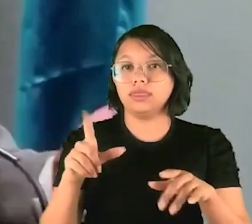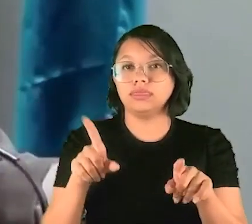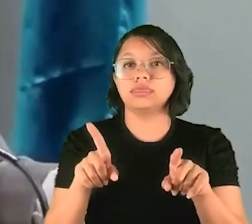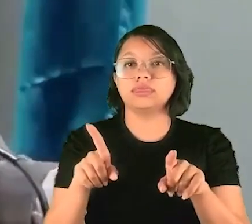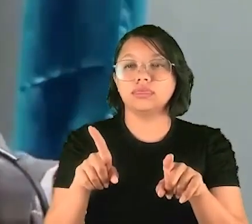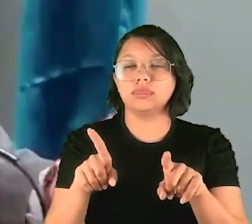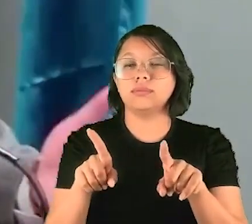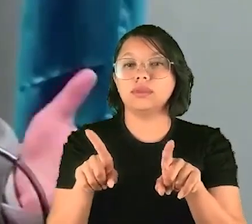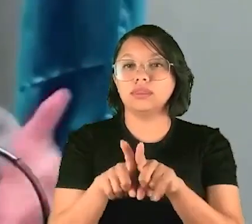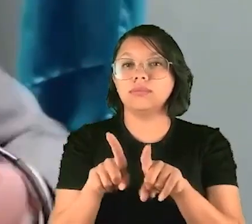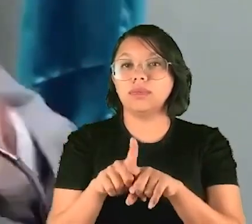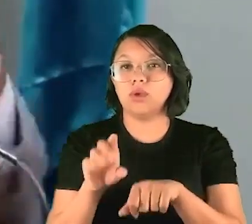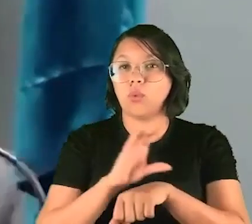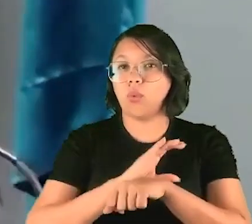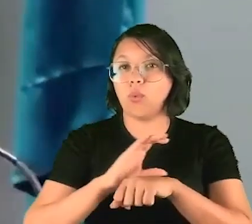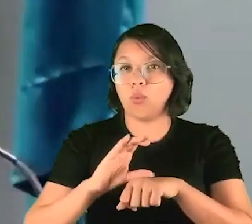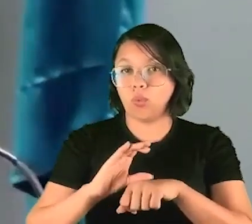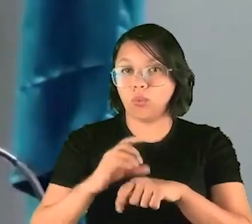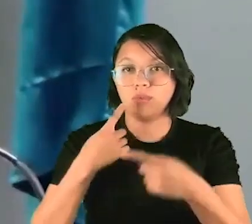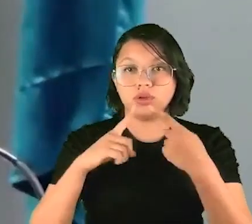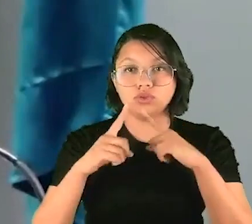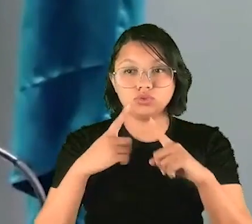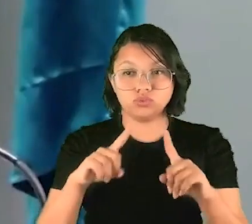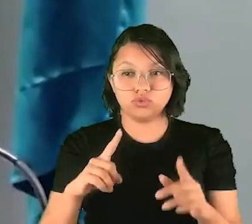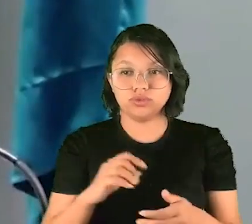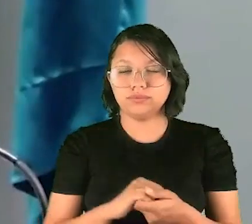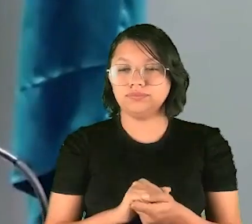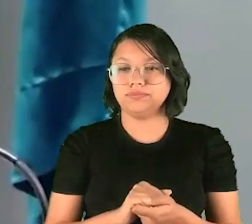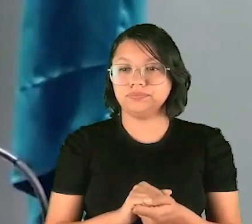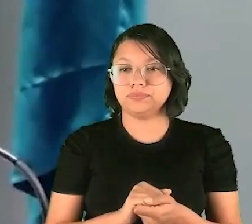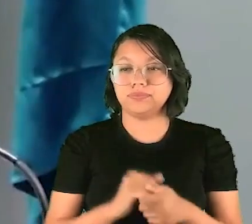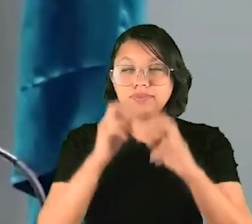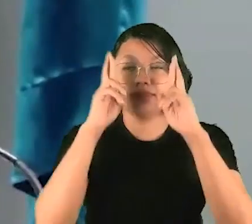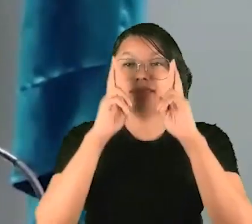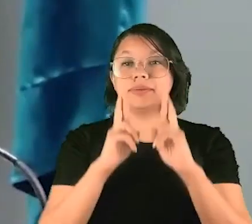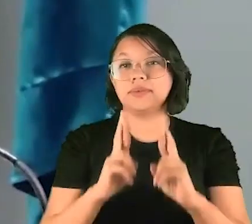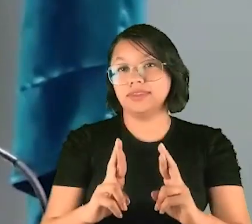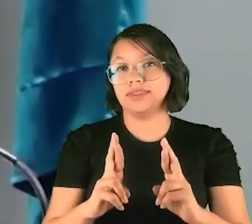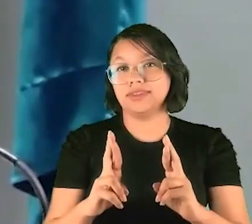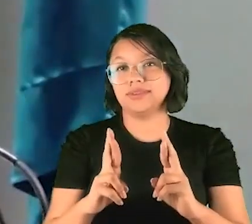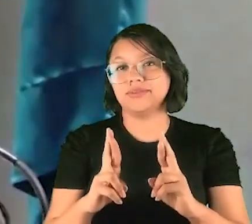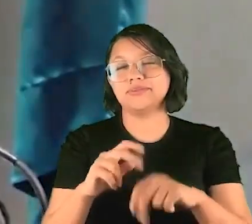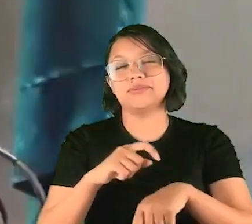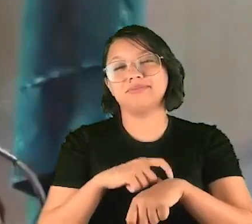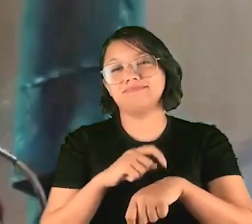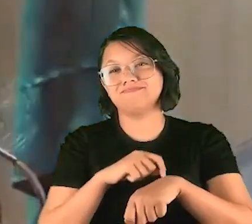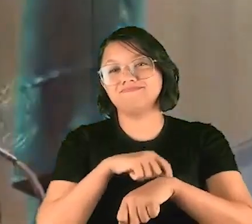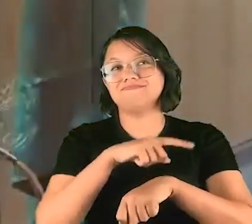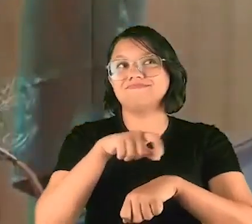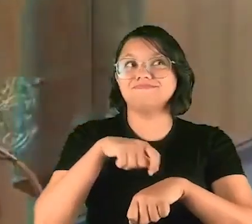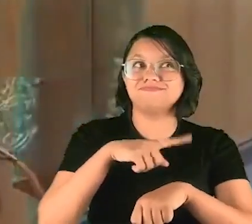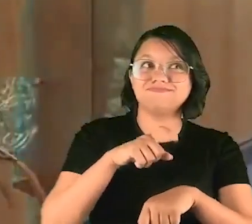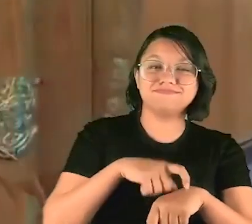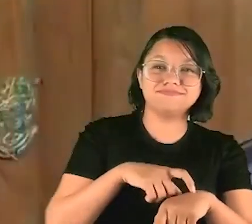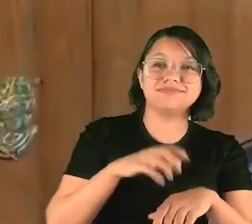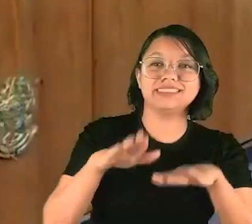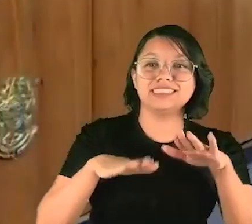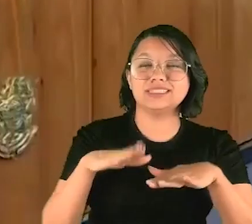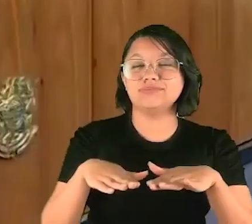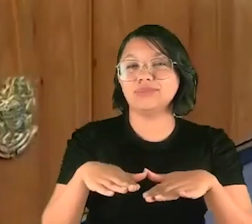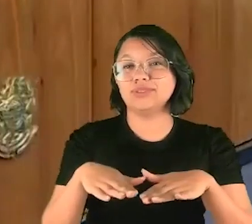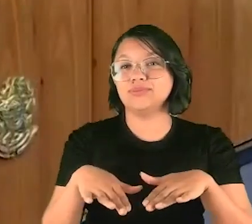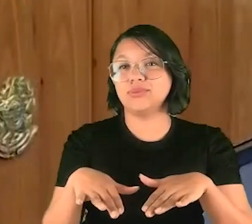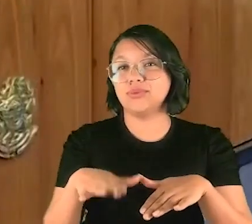esses encontros de alto nível de discussão, né? Então, respeitando o tempo e apesar da